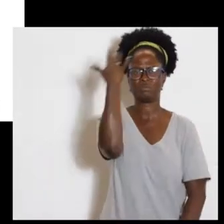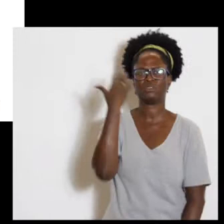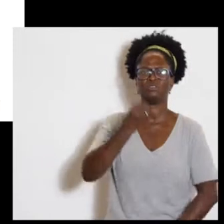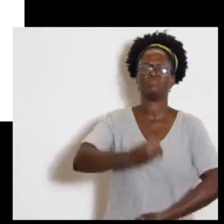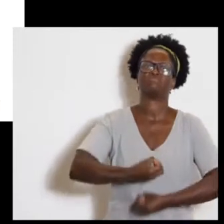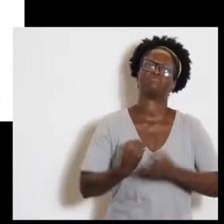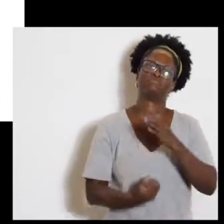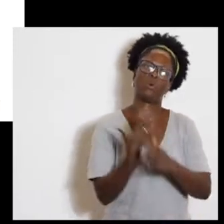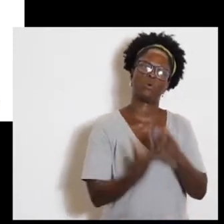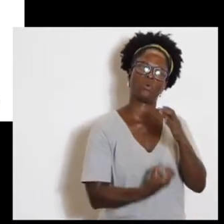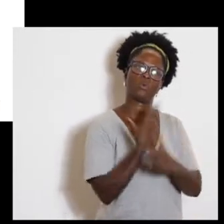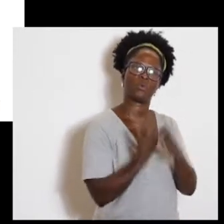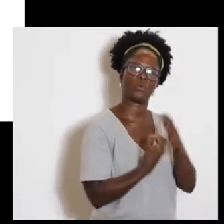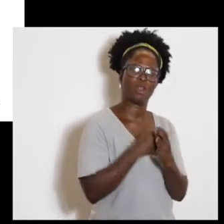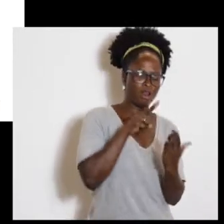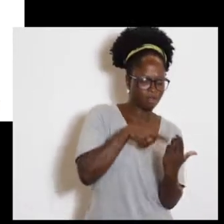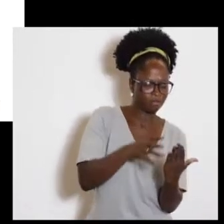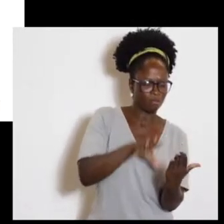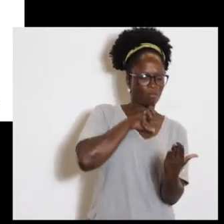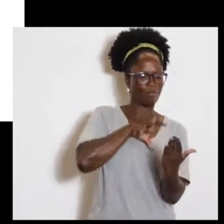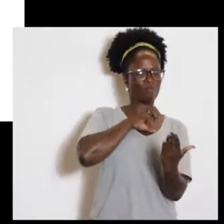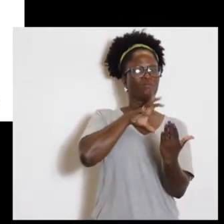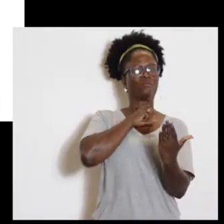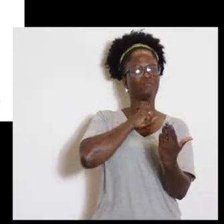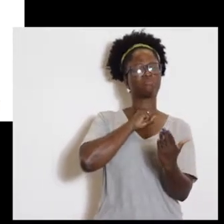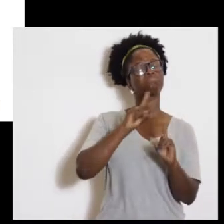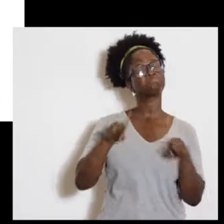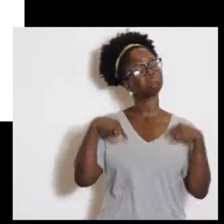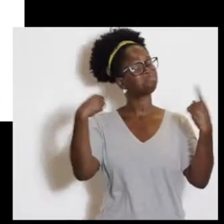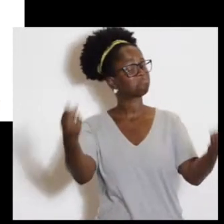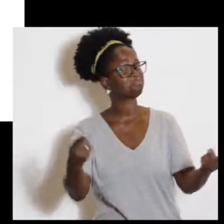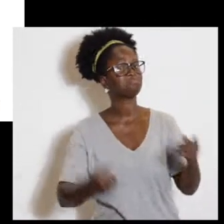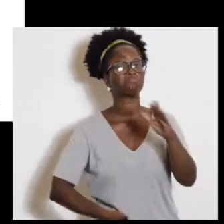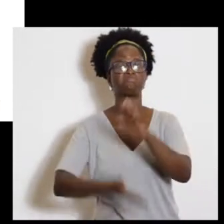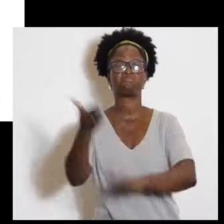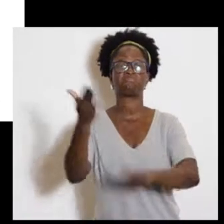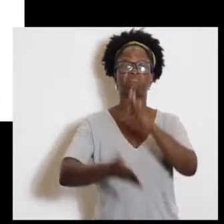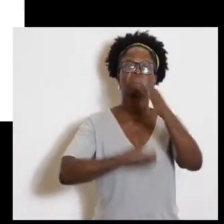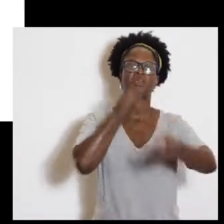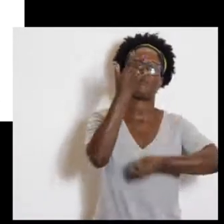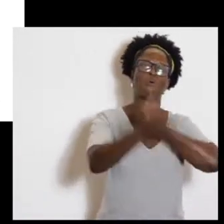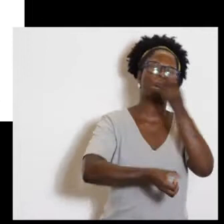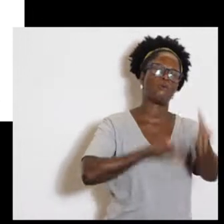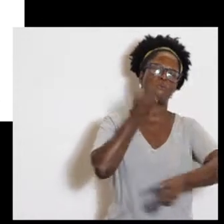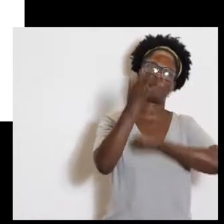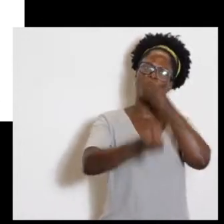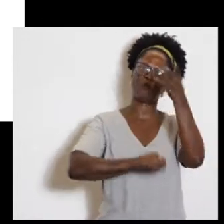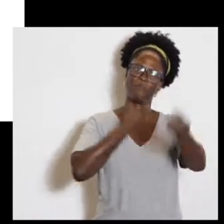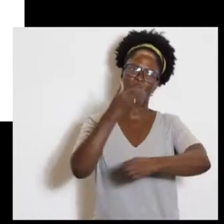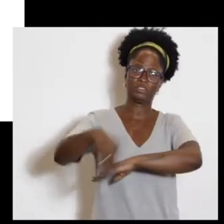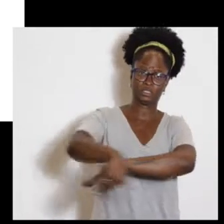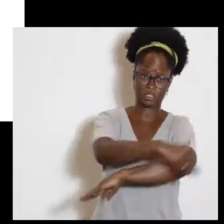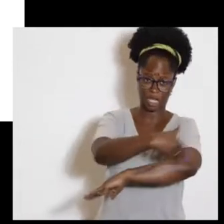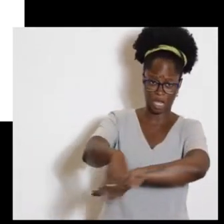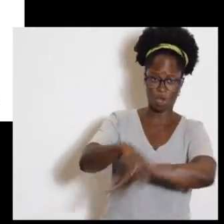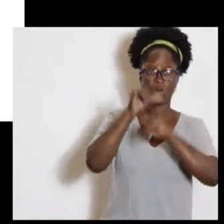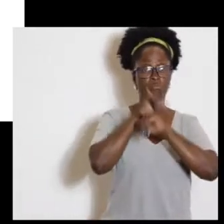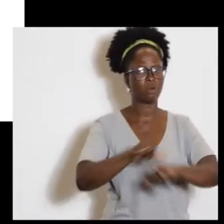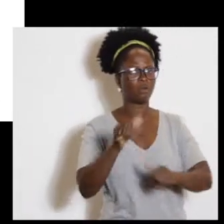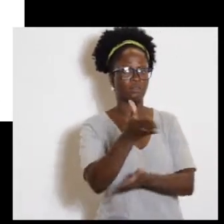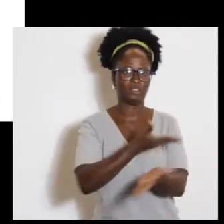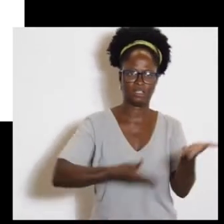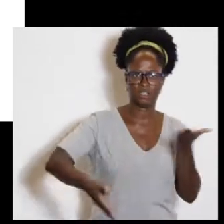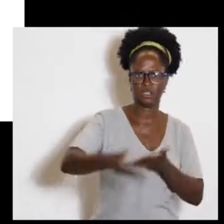enchendo a cara de poemas depois saiu vomitando verso na calçada o tráfico de informação